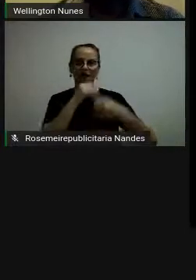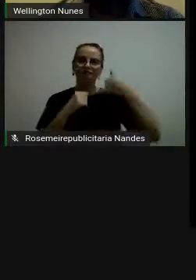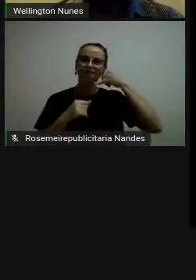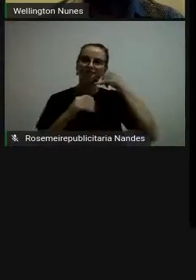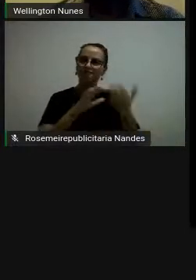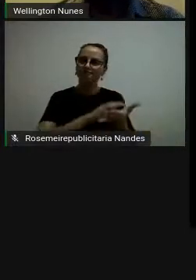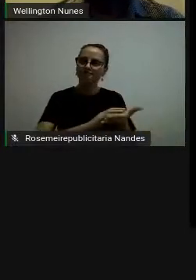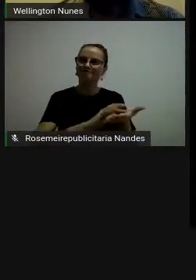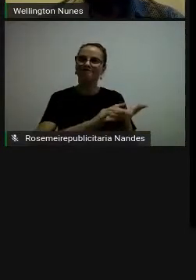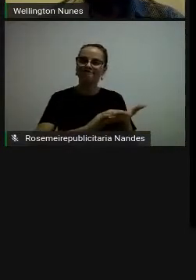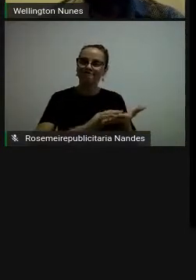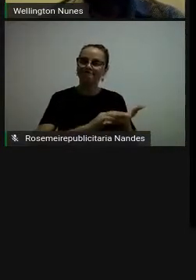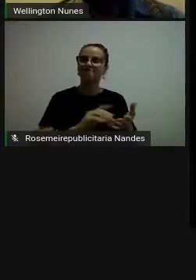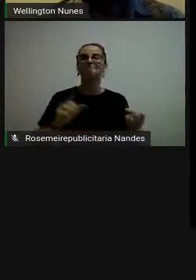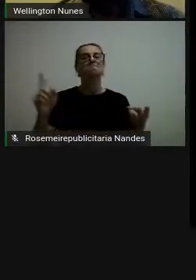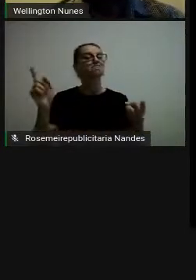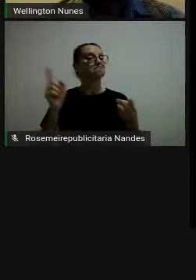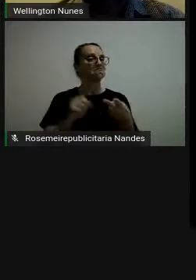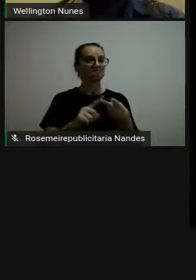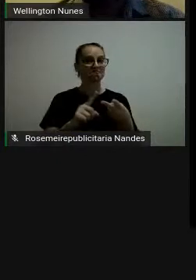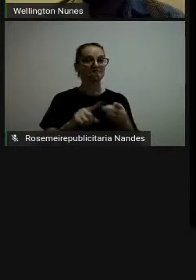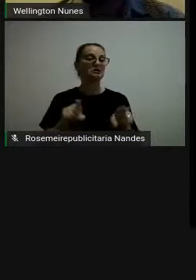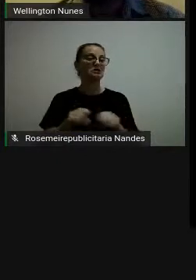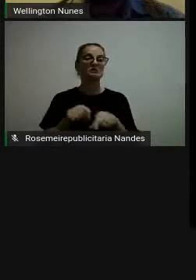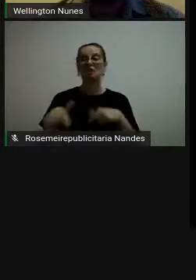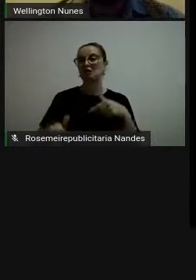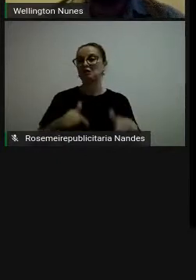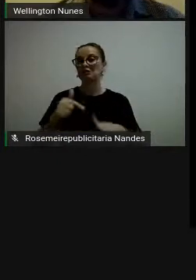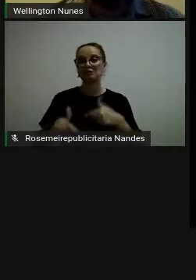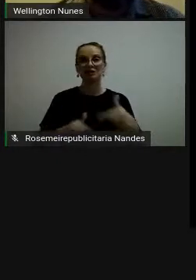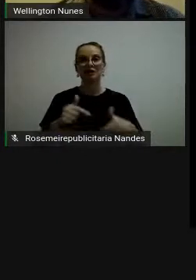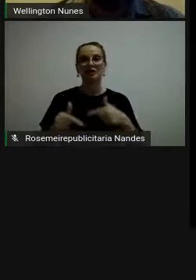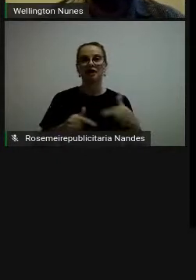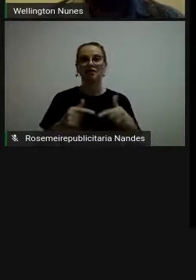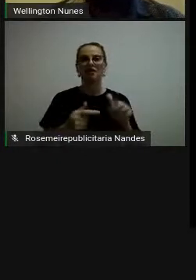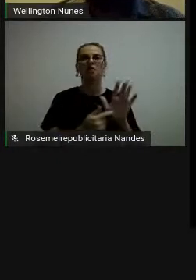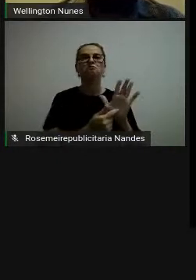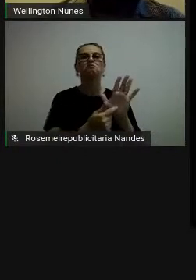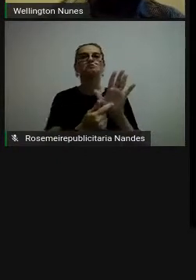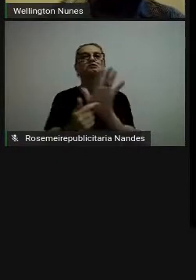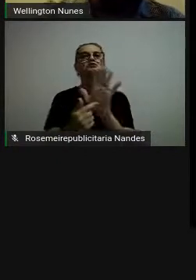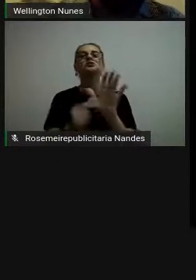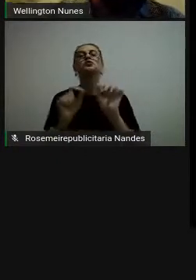Então, você pode trabalhar aí visualizando imagens de satélite,